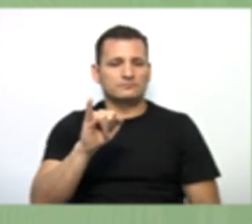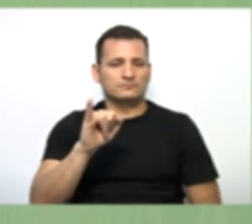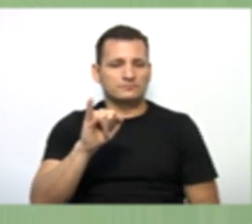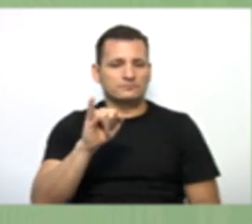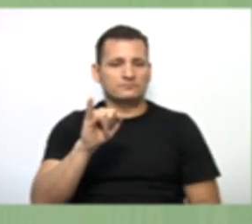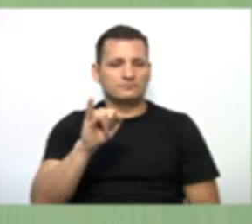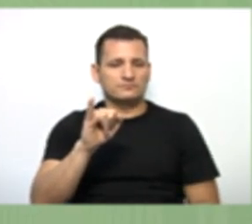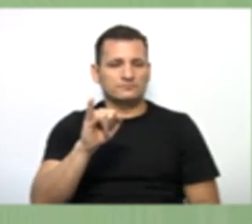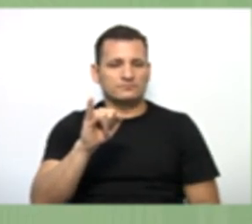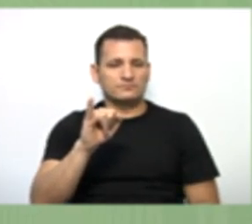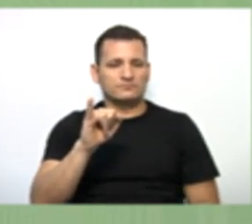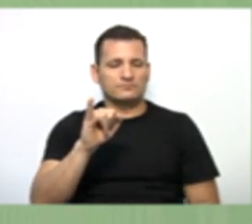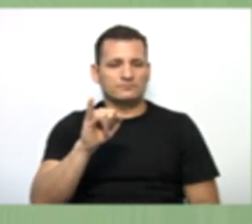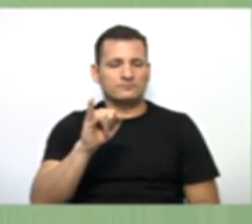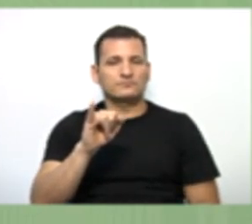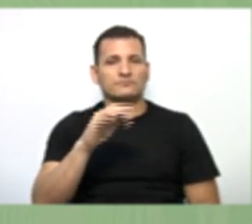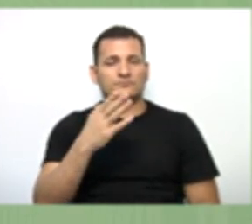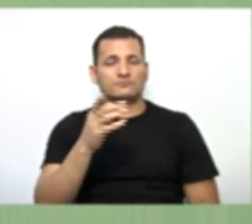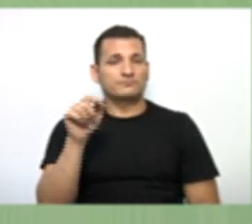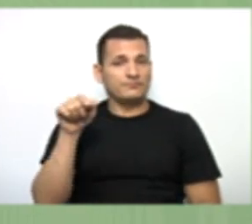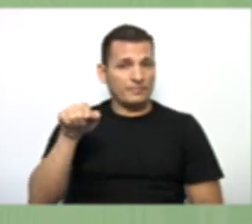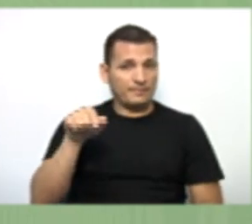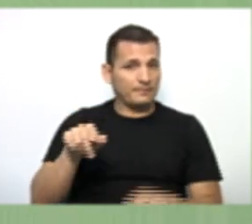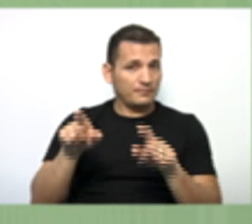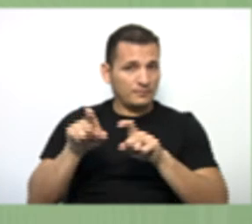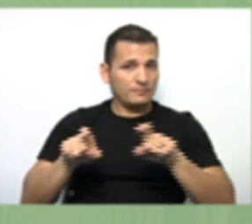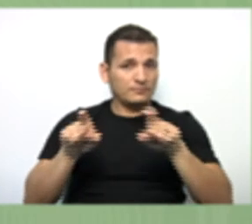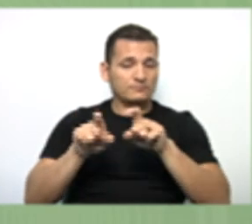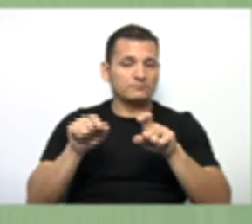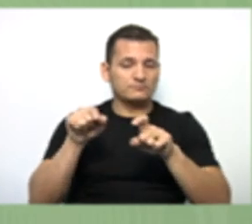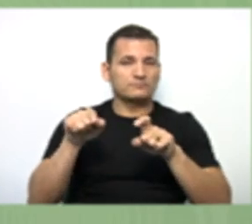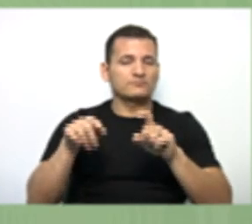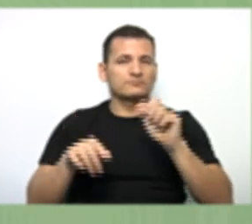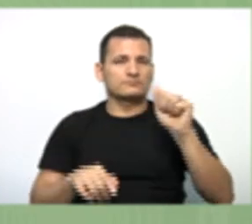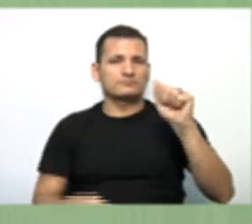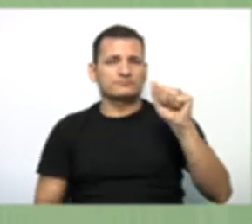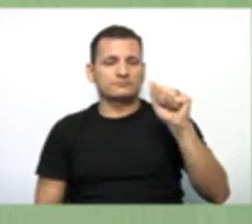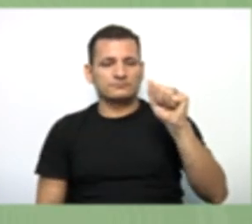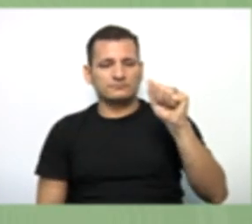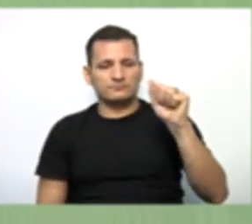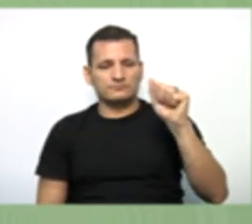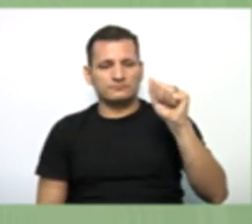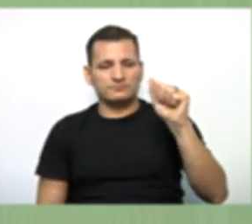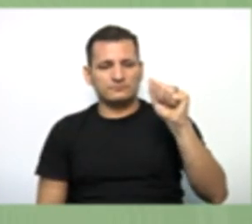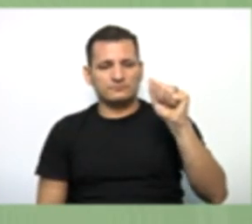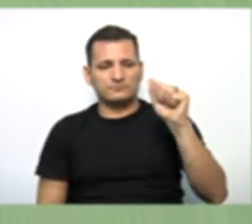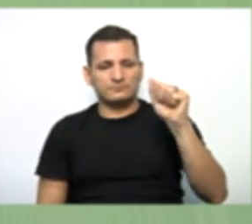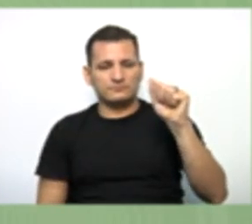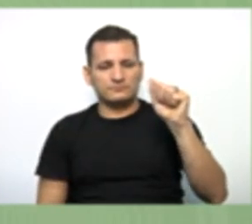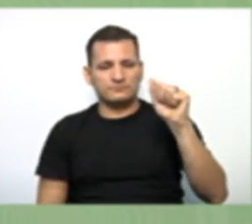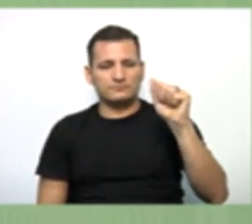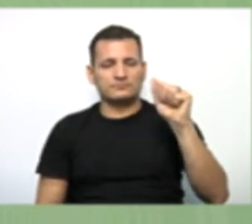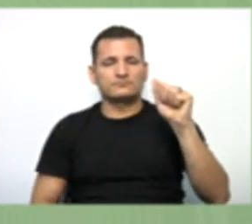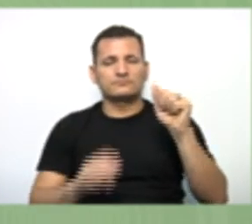do caractere A. Então, para o computador, o código, o caractere A, ele, na verdade, é esse